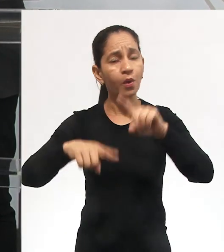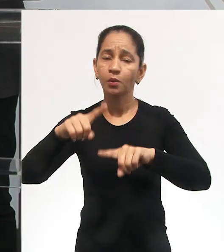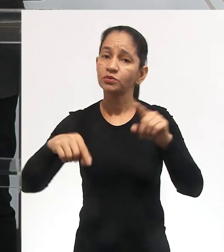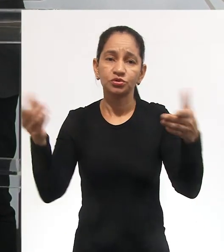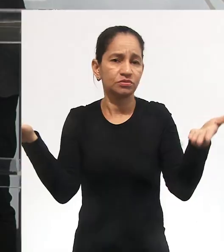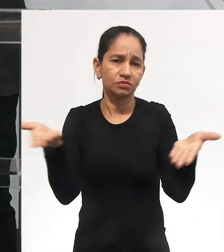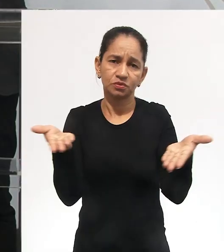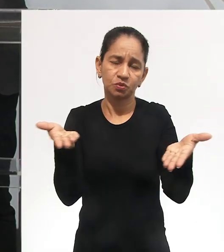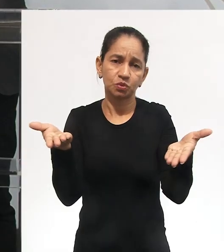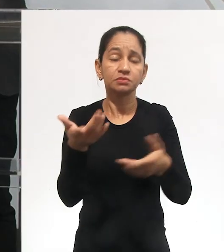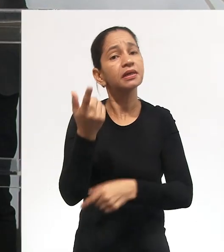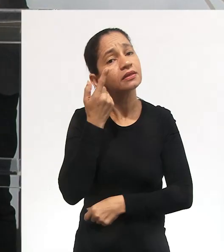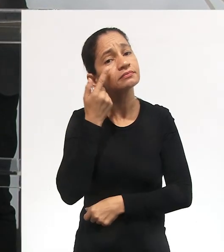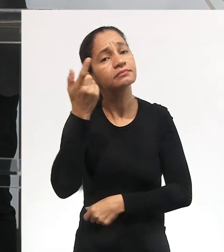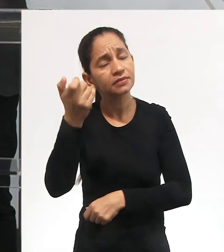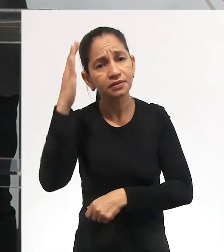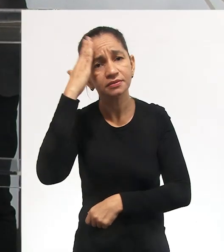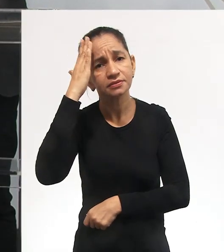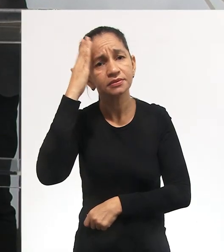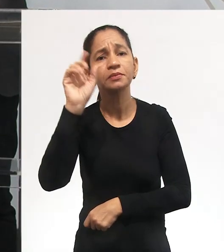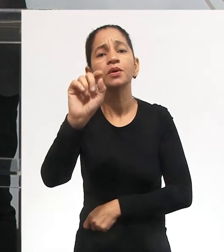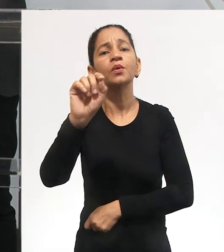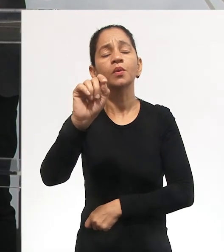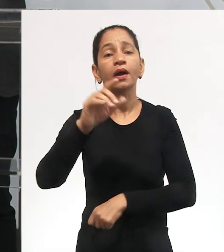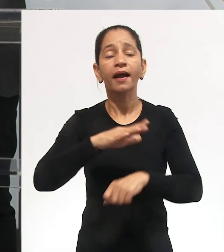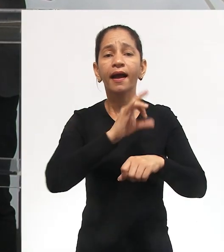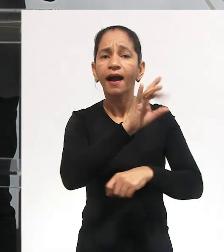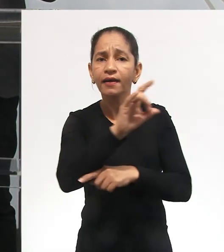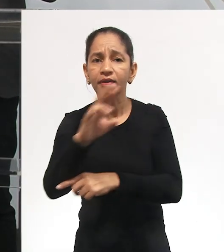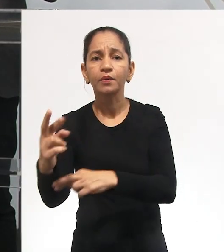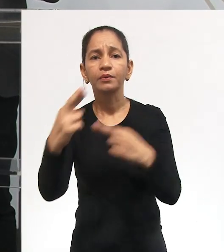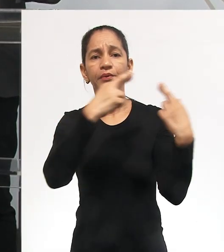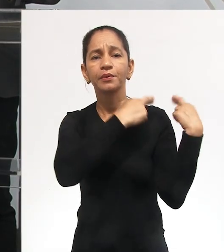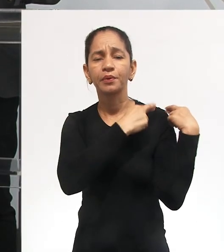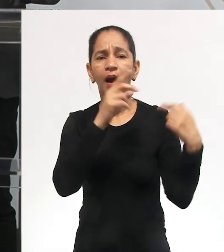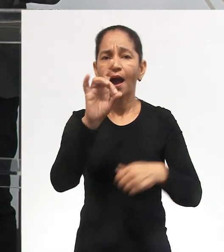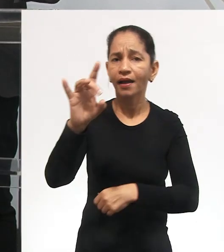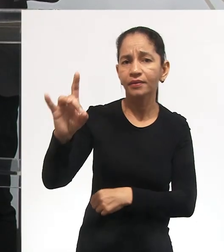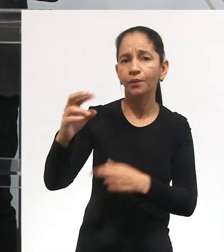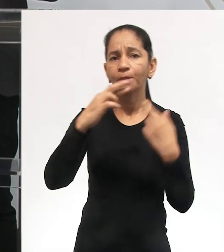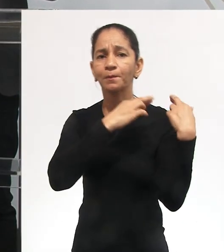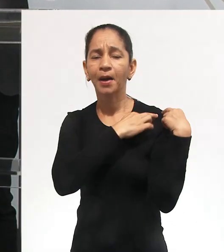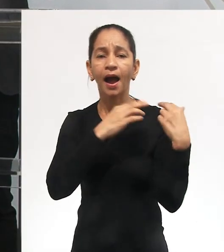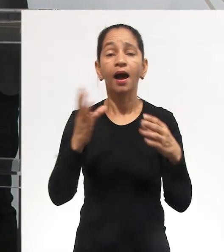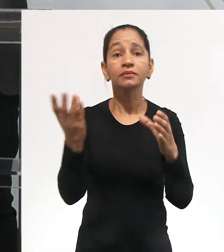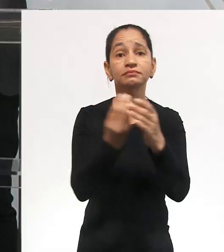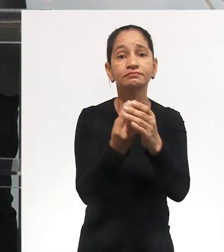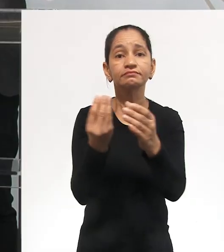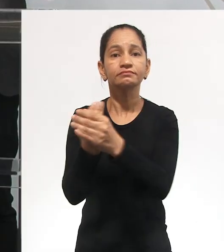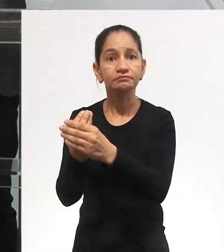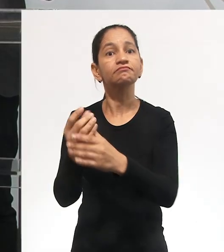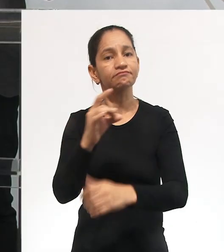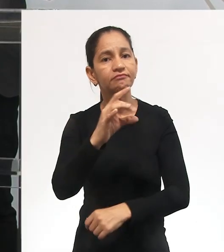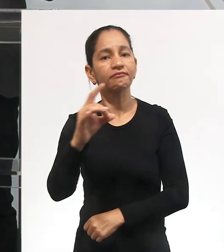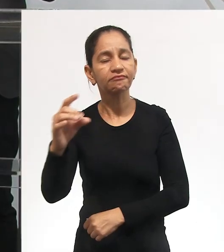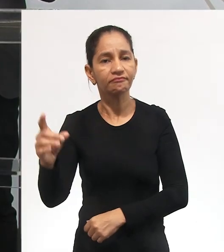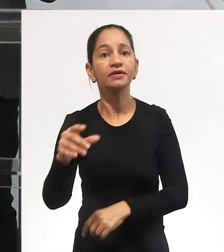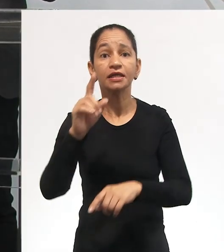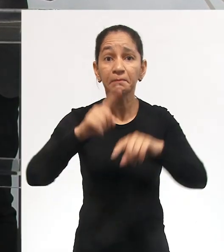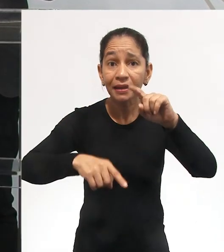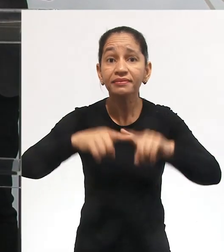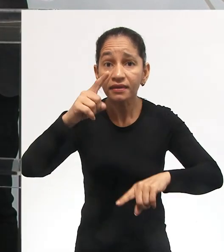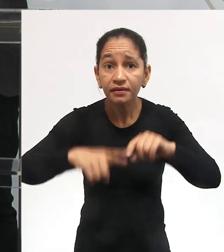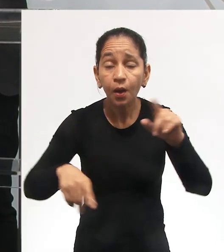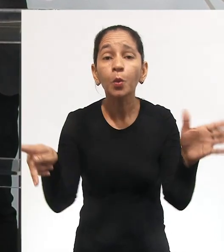nesse momento, mas cada entidade dessa, ela tem as suas responsabilidades e competências. Né? Inclusive competências materiais